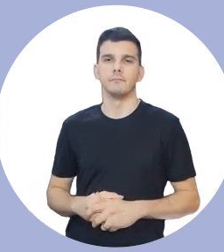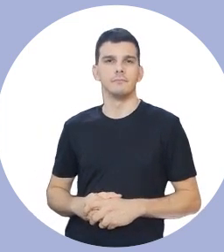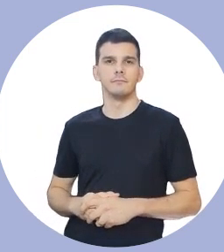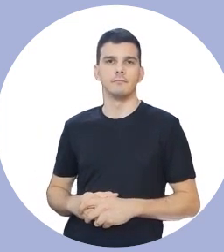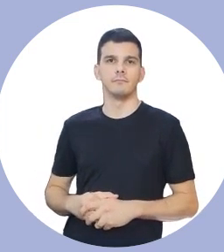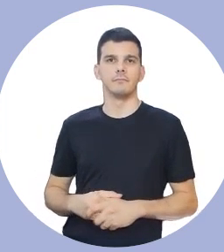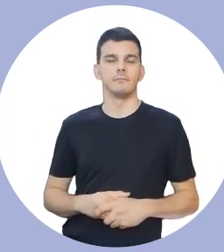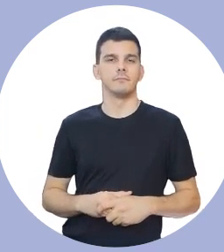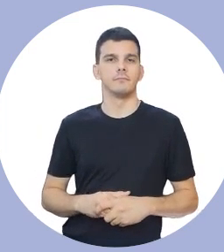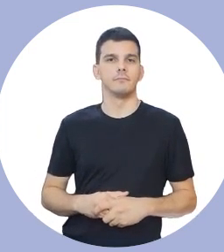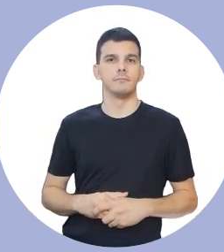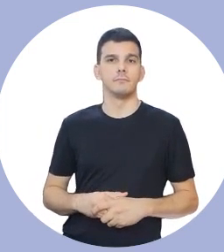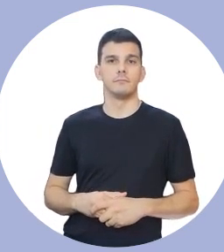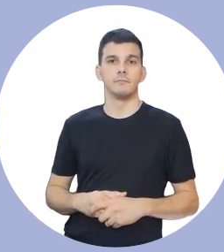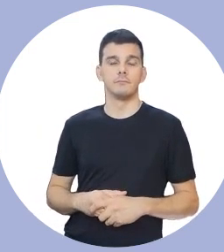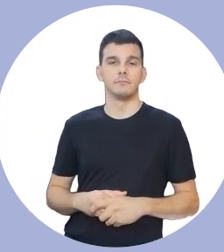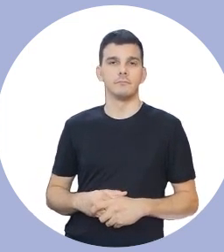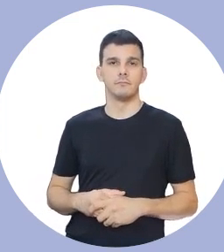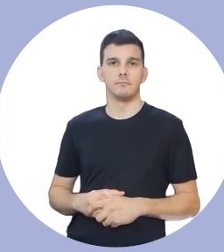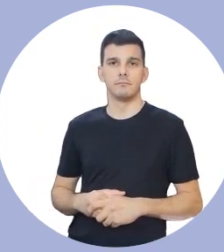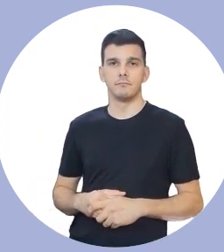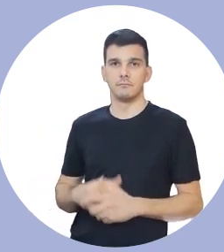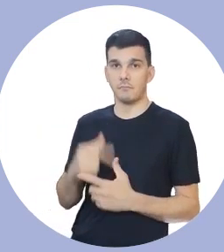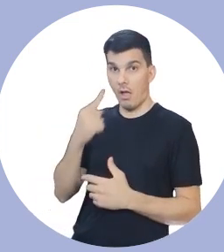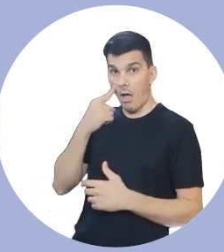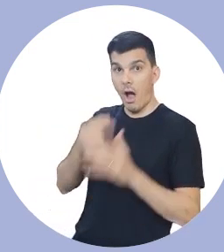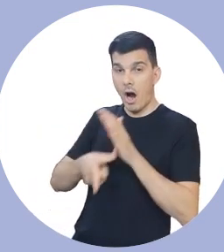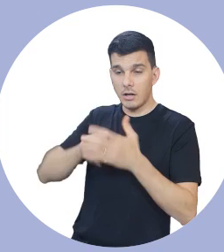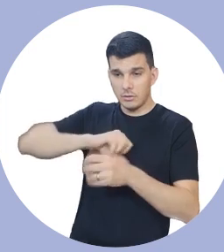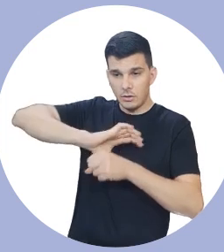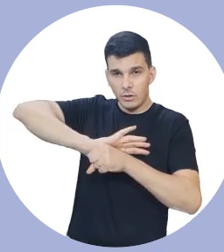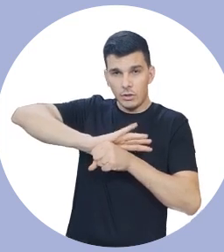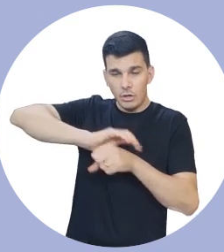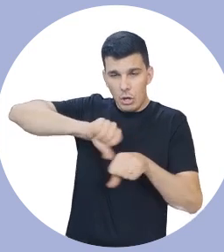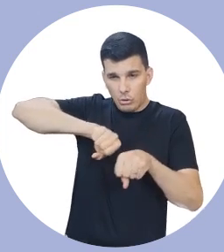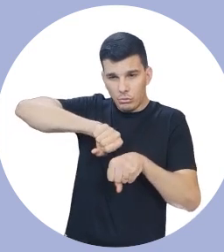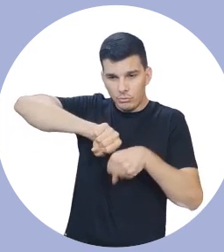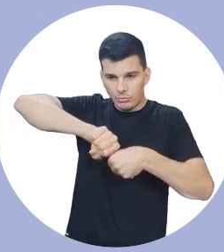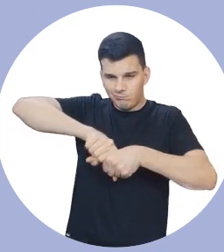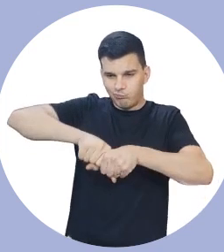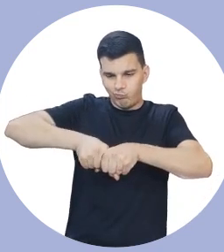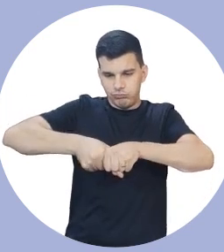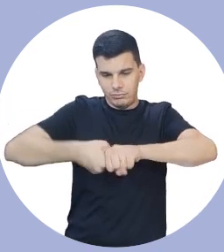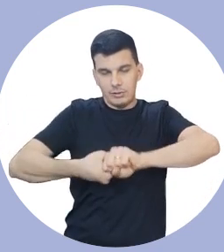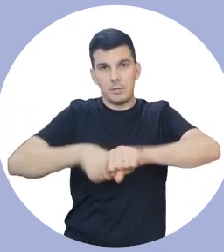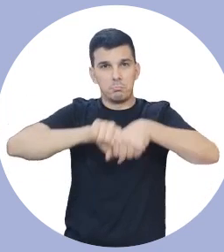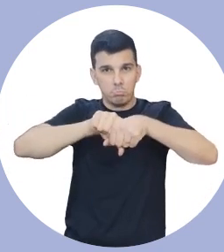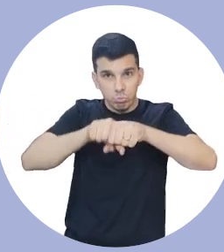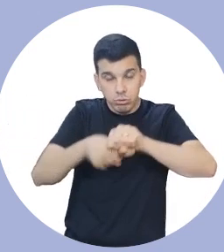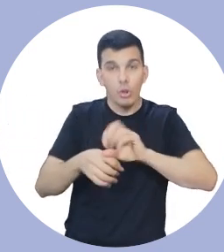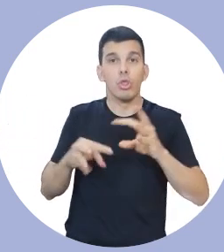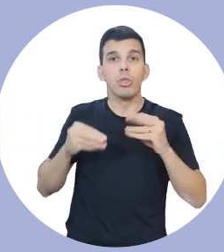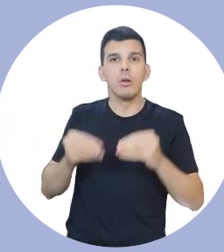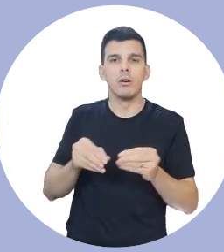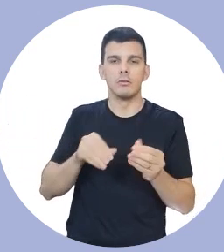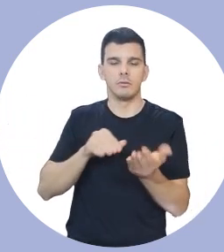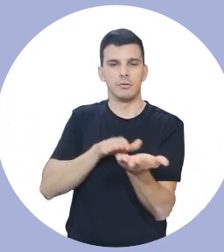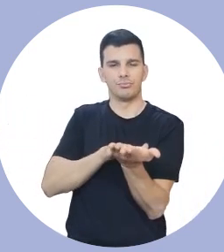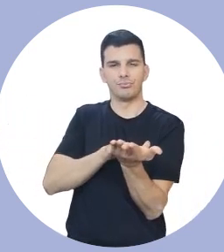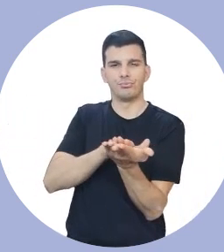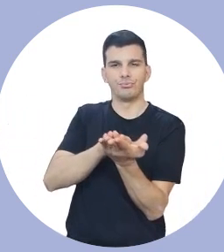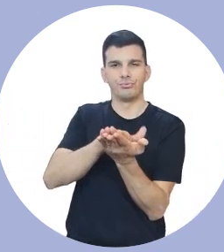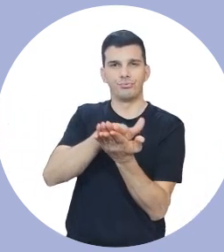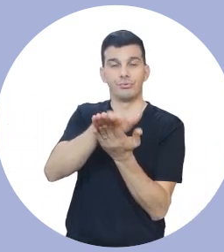que conduzem para as moendas. Antes de ser esmagada para a retirada do caldo açucarado, toda a cana é transportada